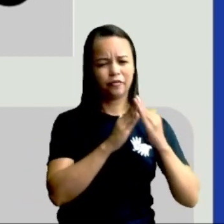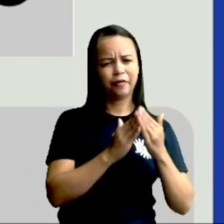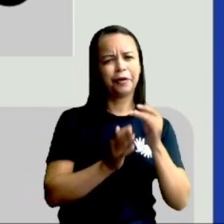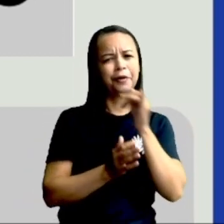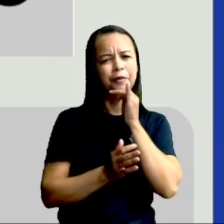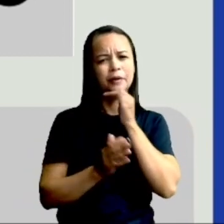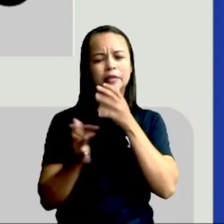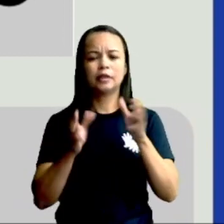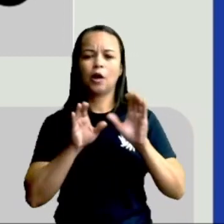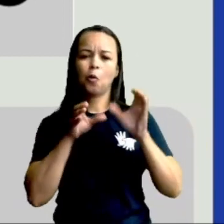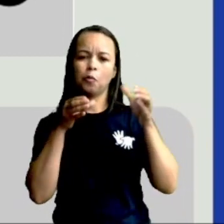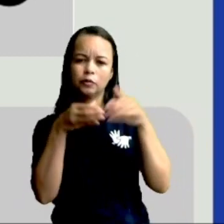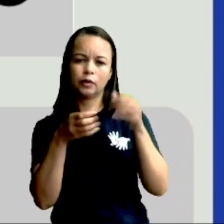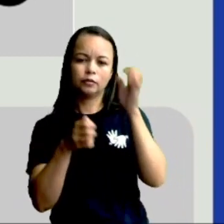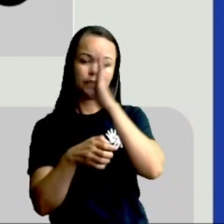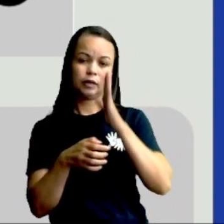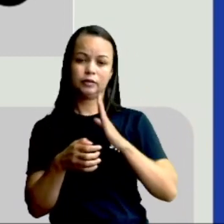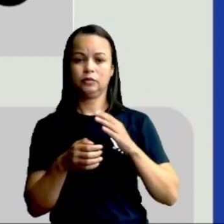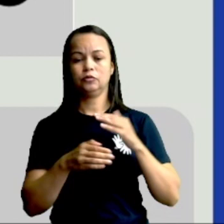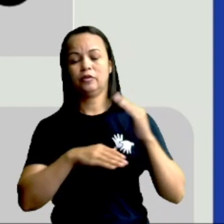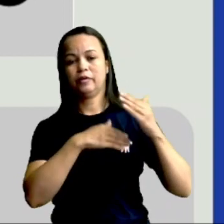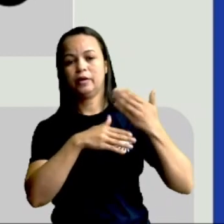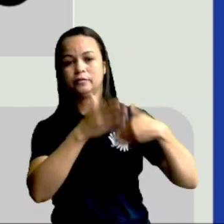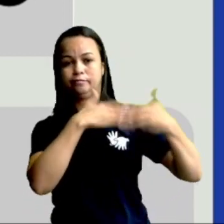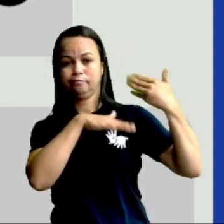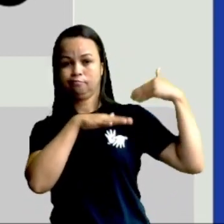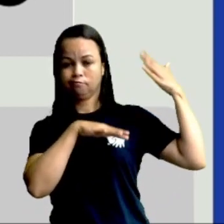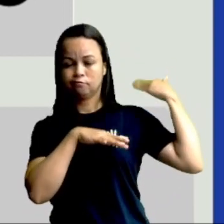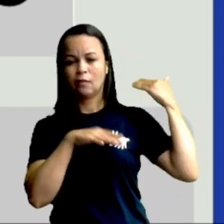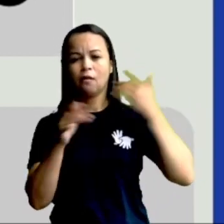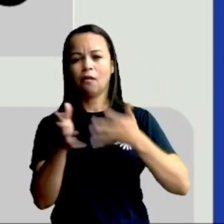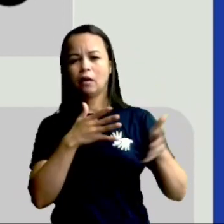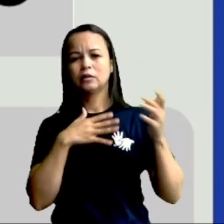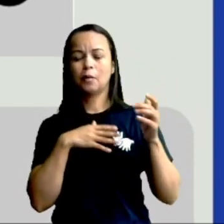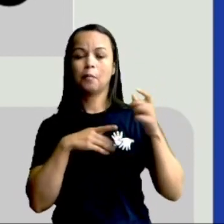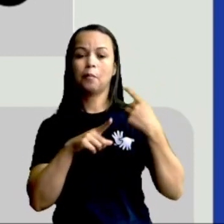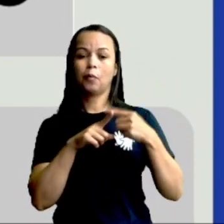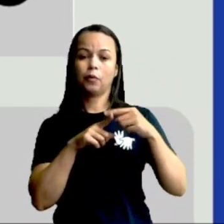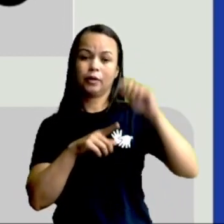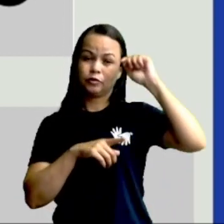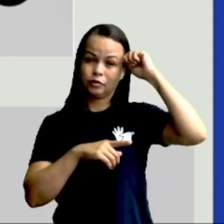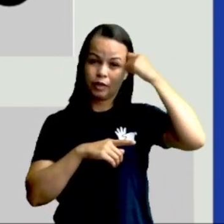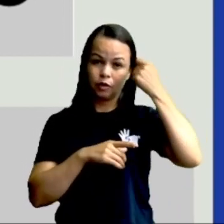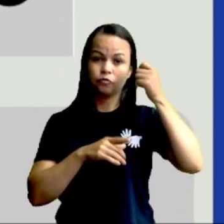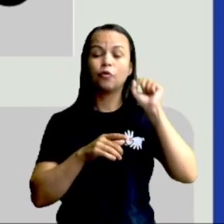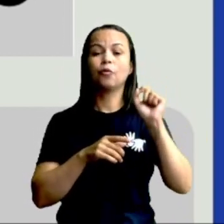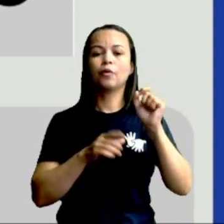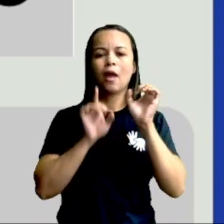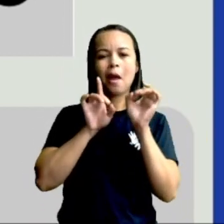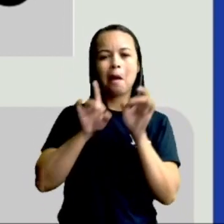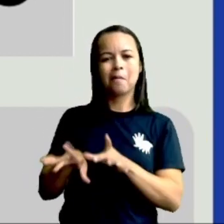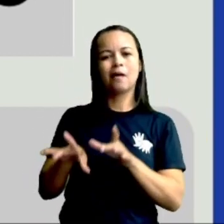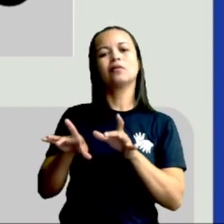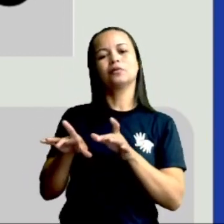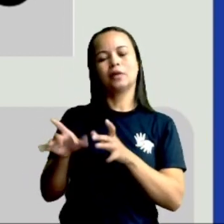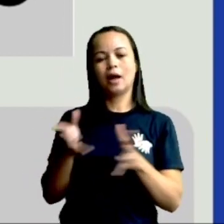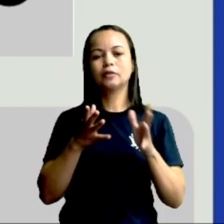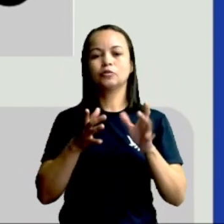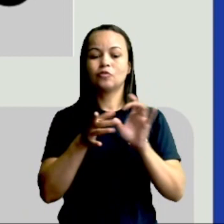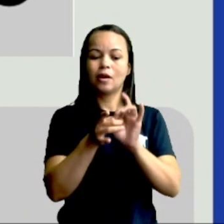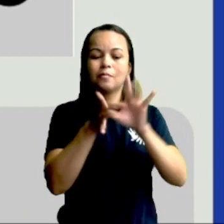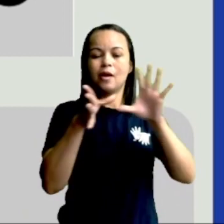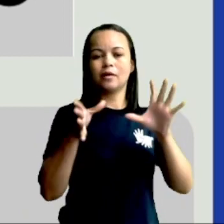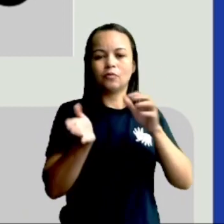das comunidades no Brasil. Já vem dessa época, porque os negros eles foram abandonados, foram libertos e